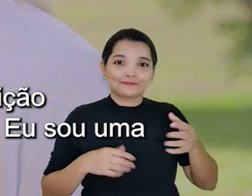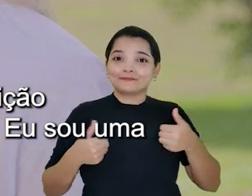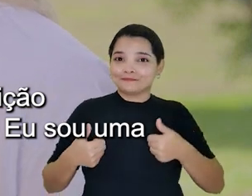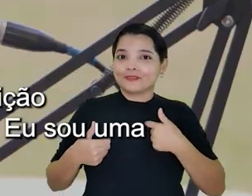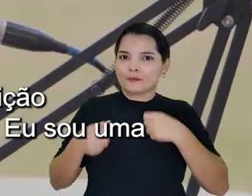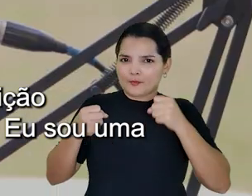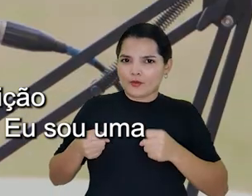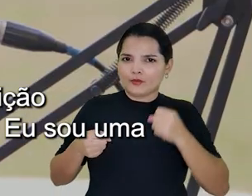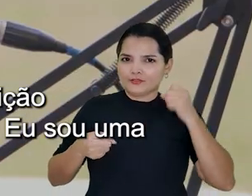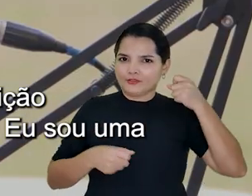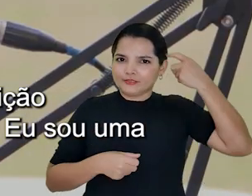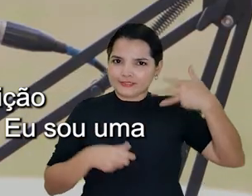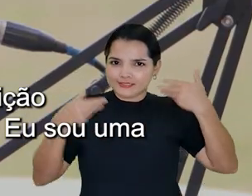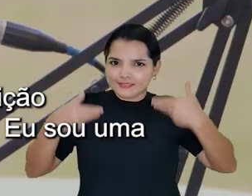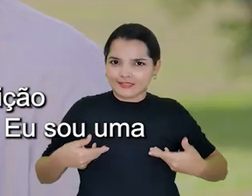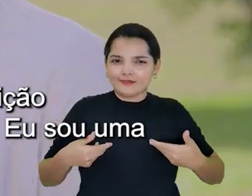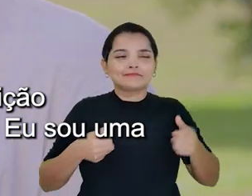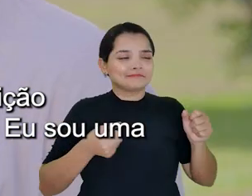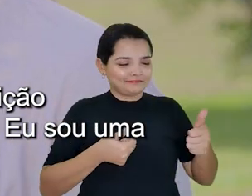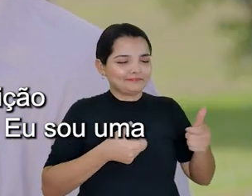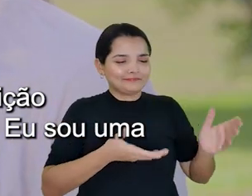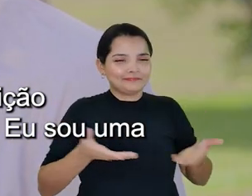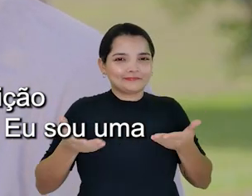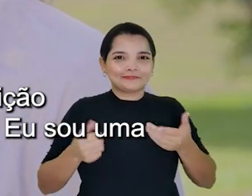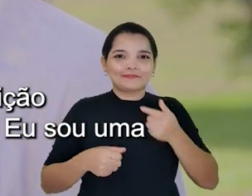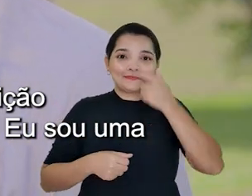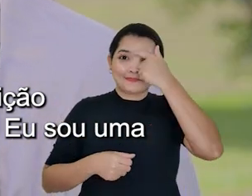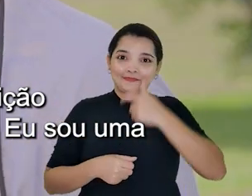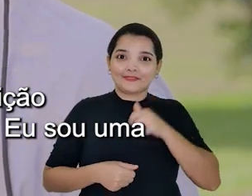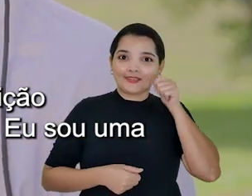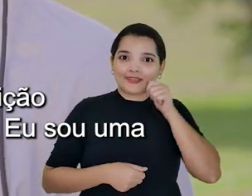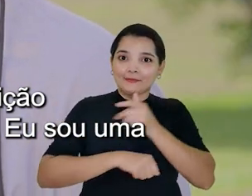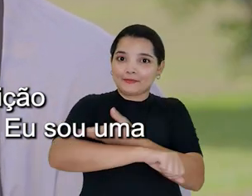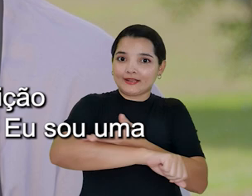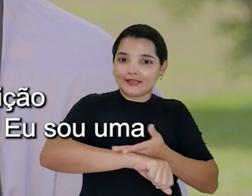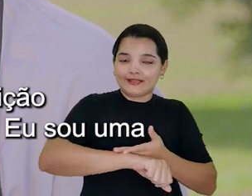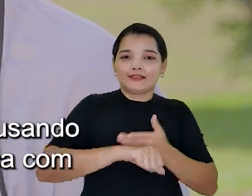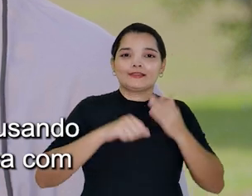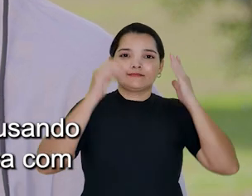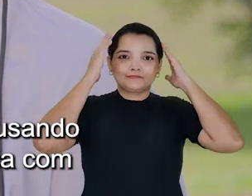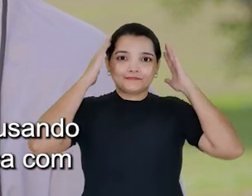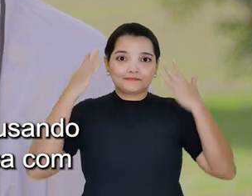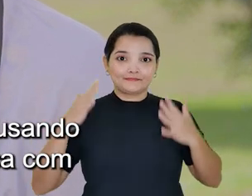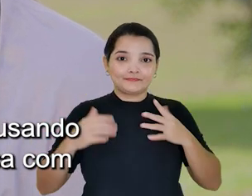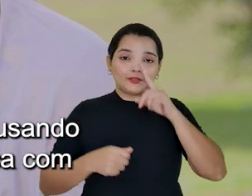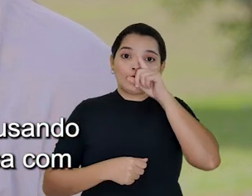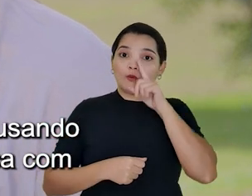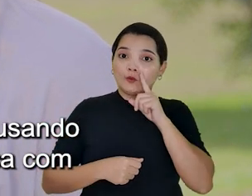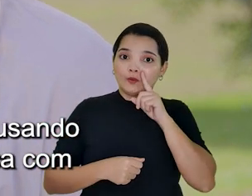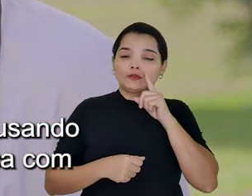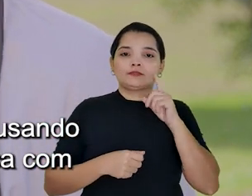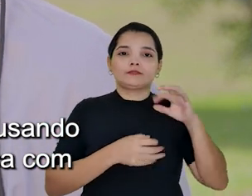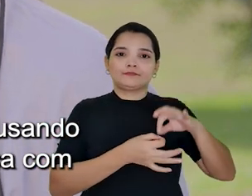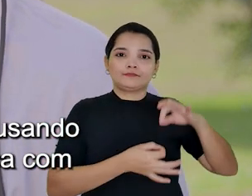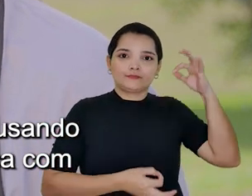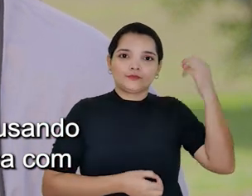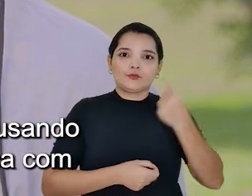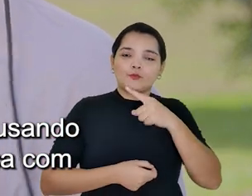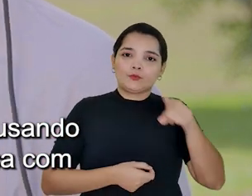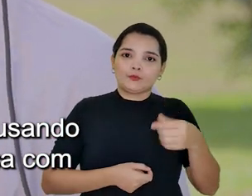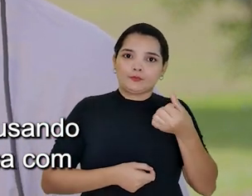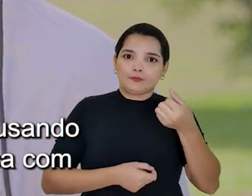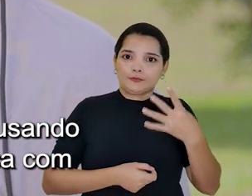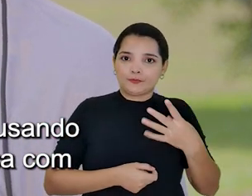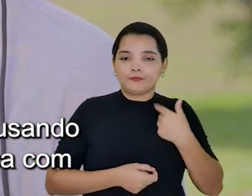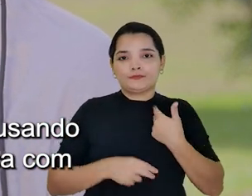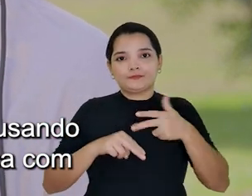autodescrição também important e eu sou uma mulher branca de cabelos loiros eu tenho 1,64